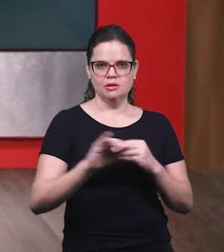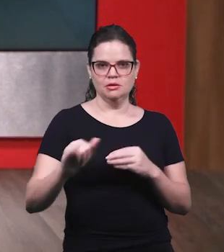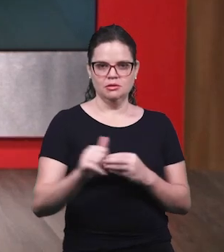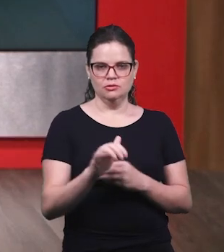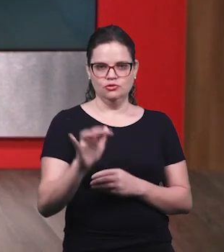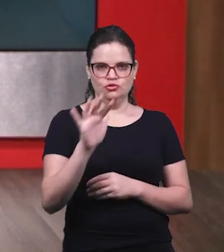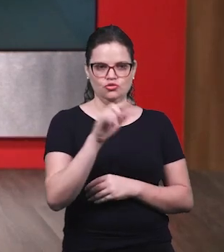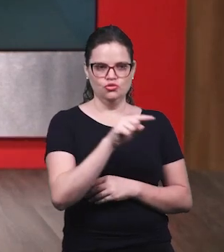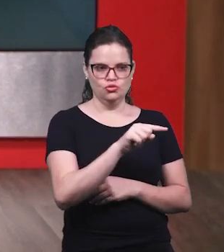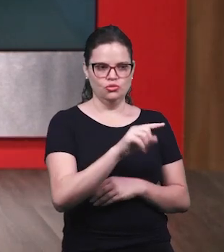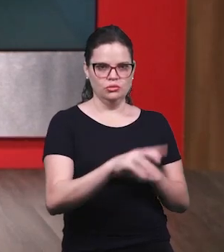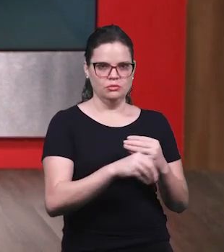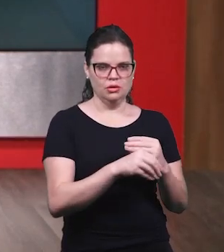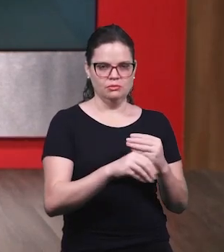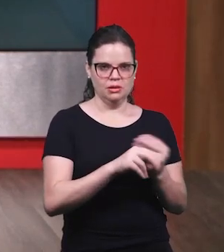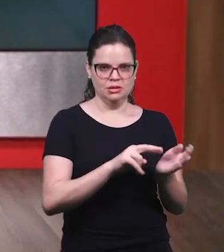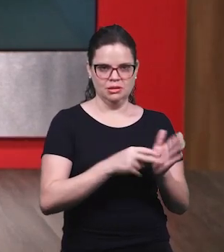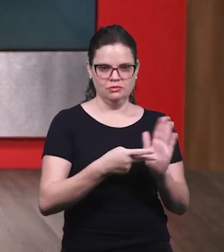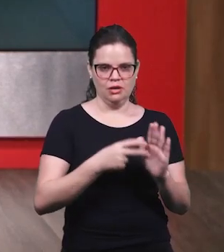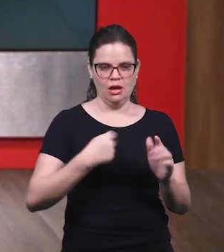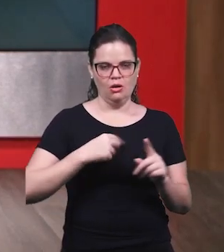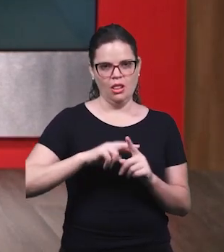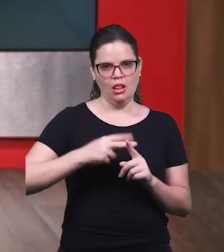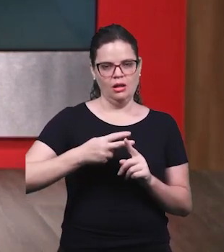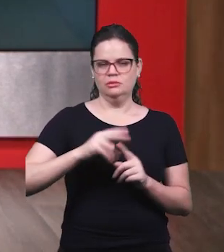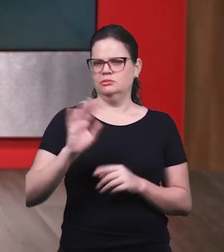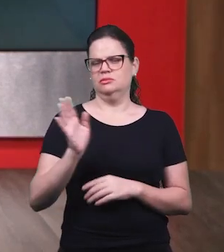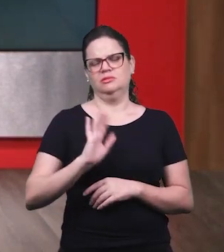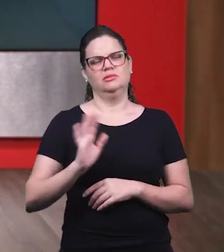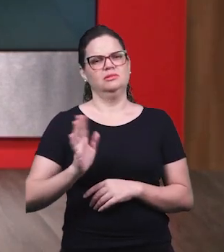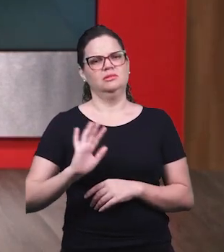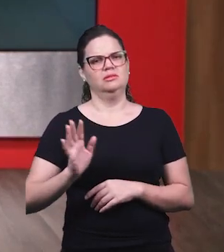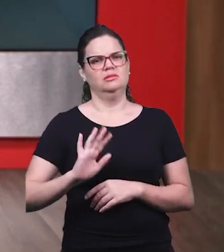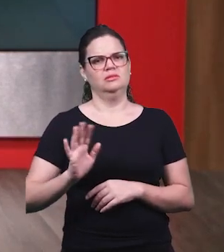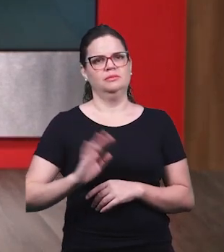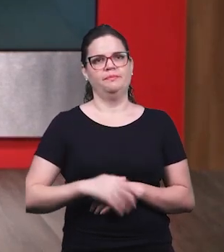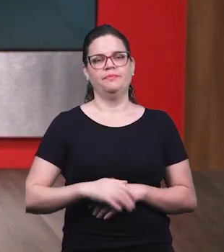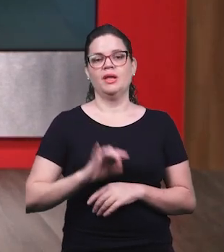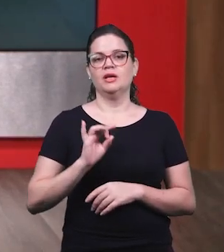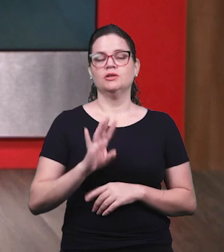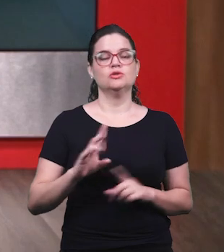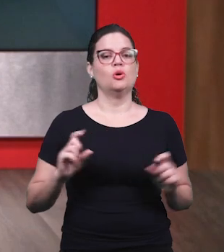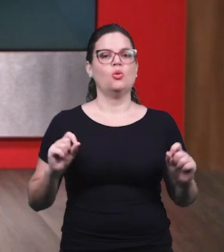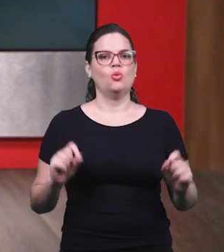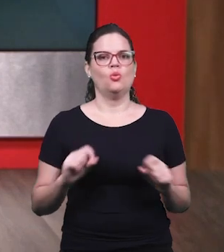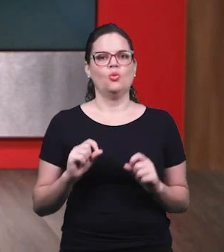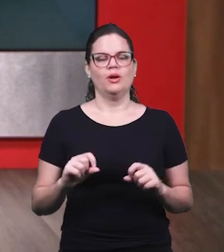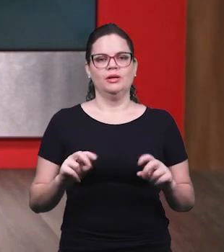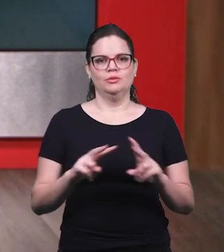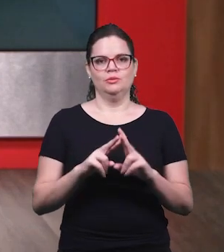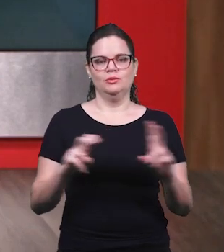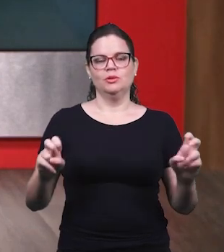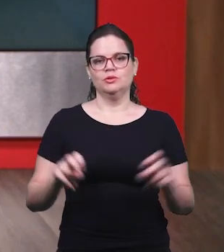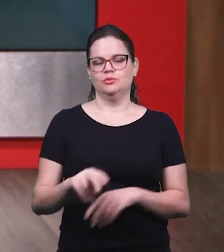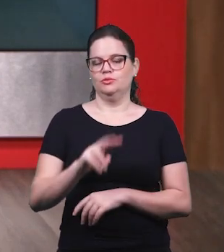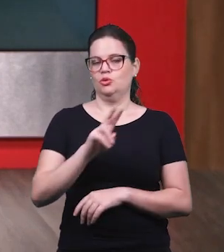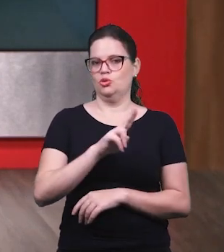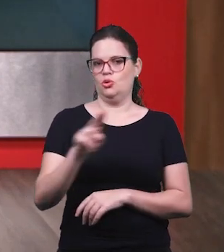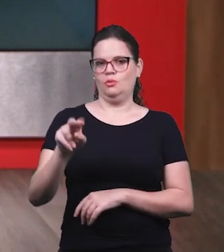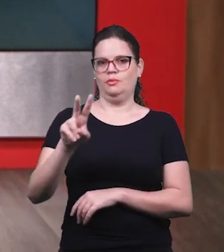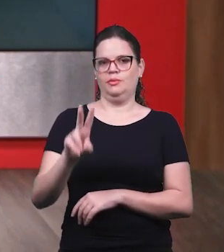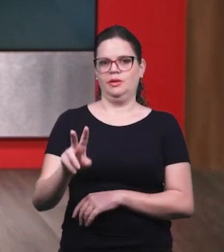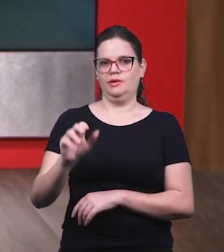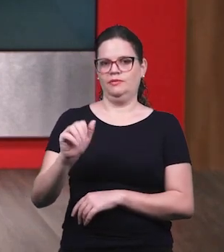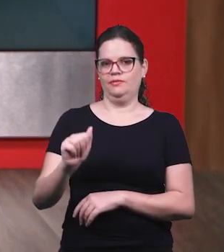Aquele juro que rende ali é apenas a correção do valor monetário do